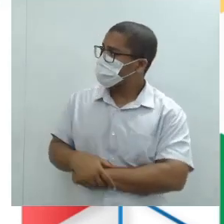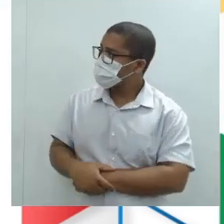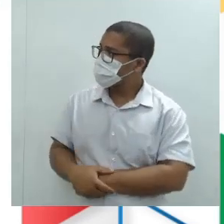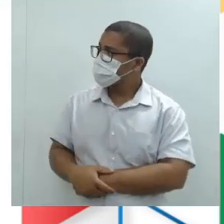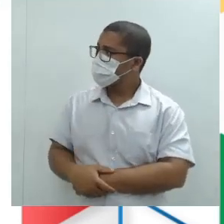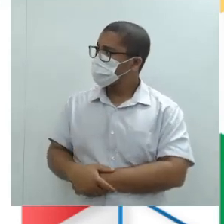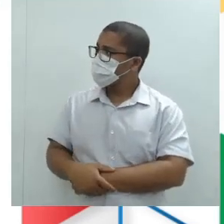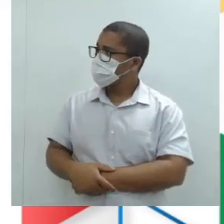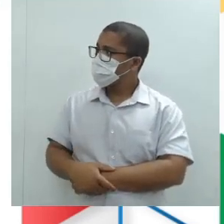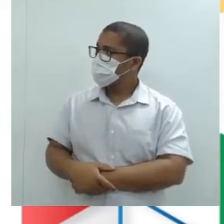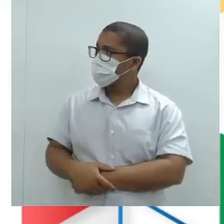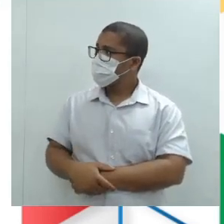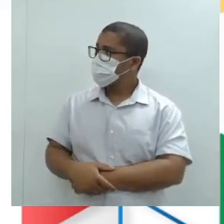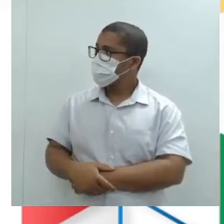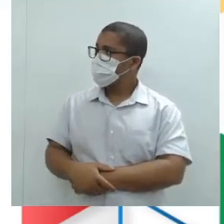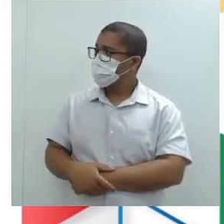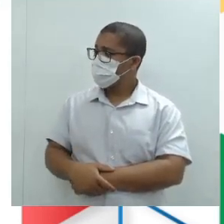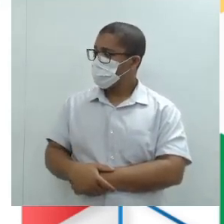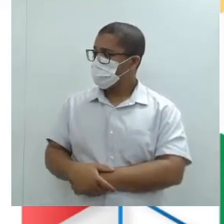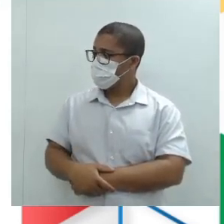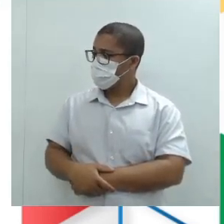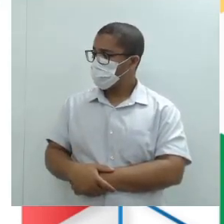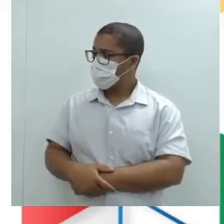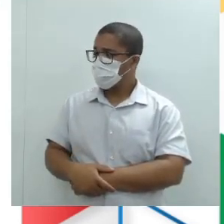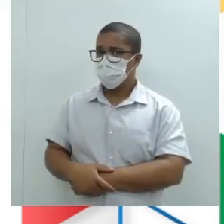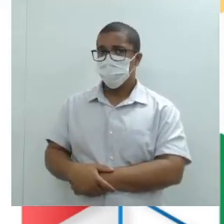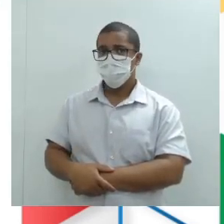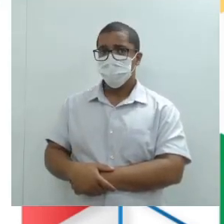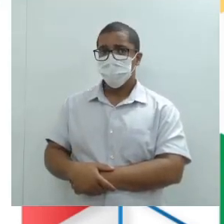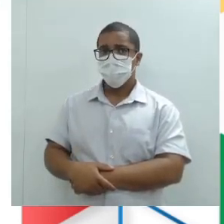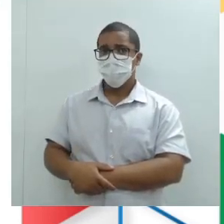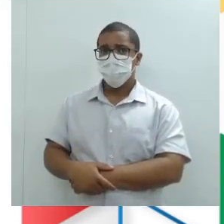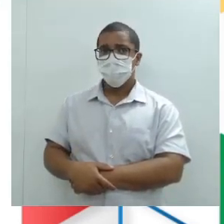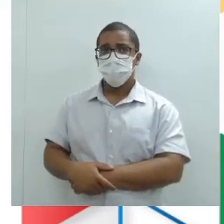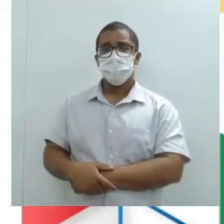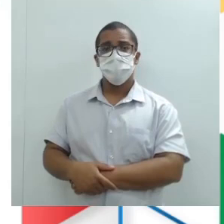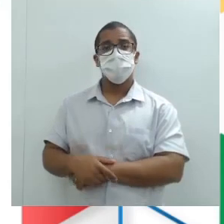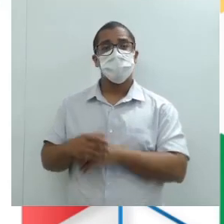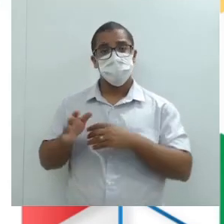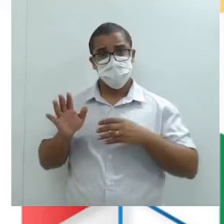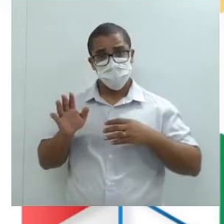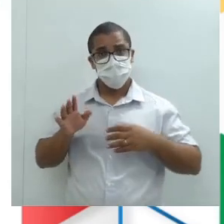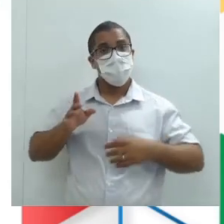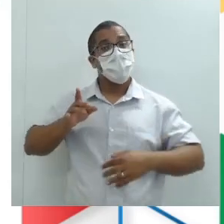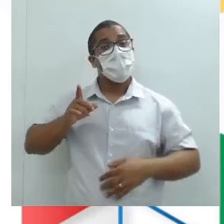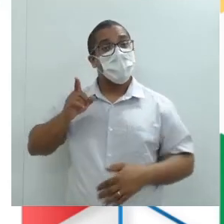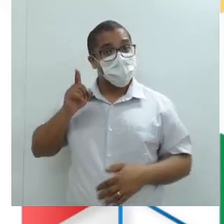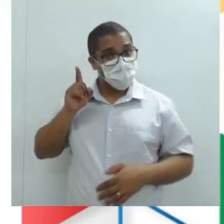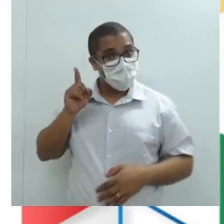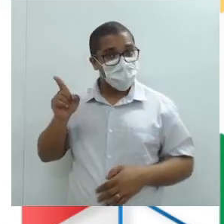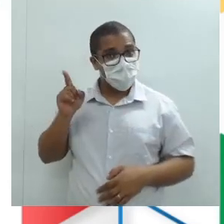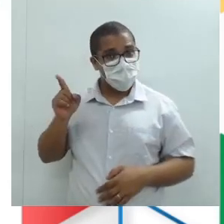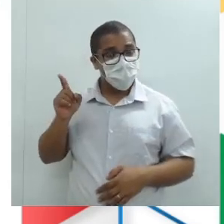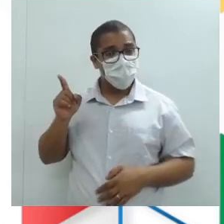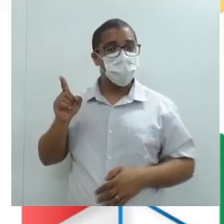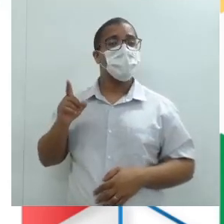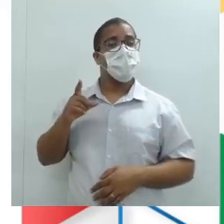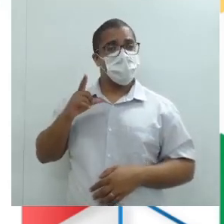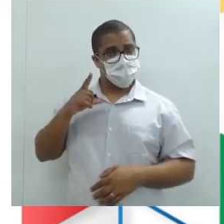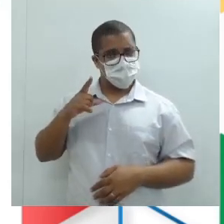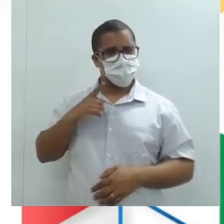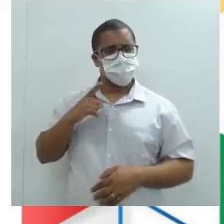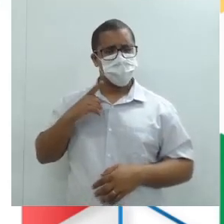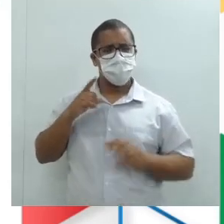tem a suprarrenal, o pâncreas, o testículo e o ovário. Então,